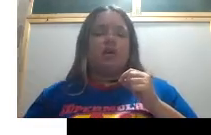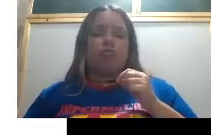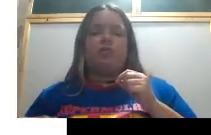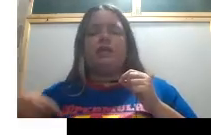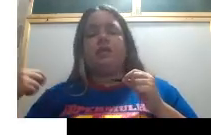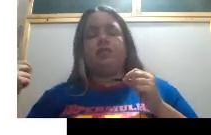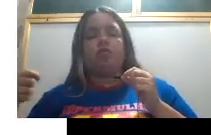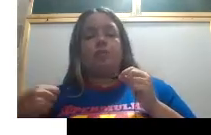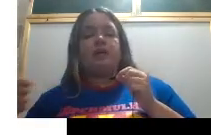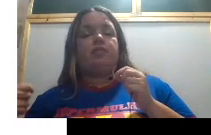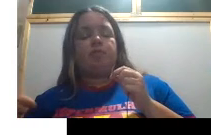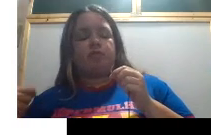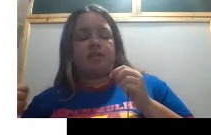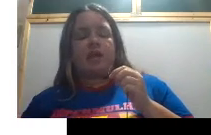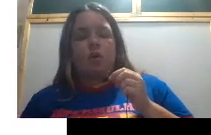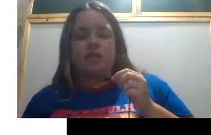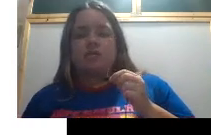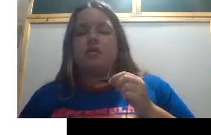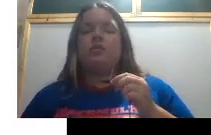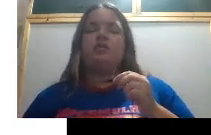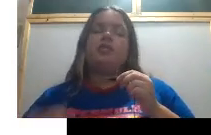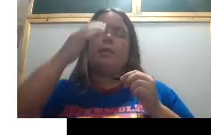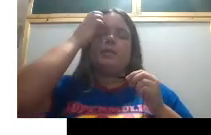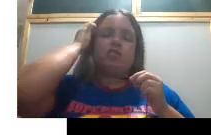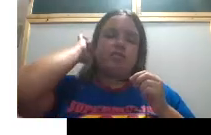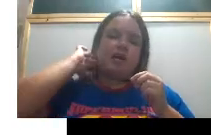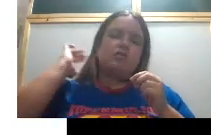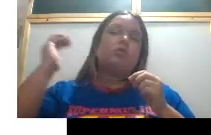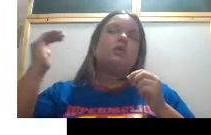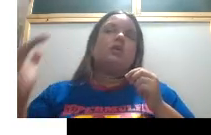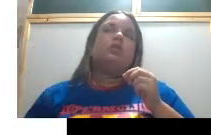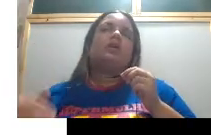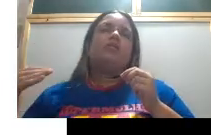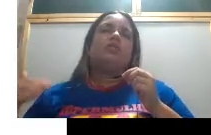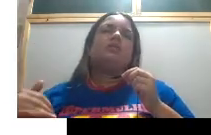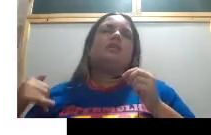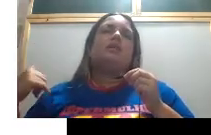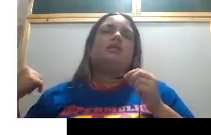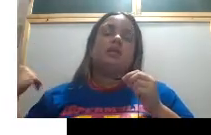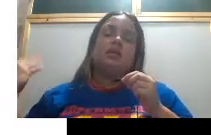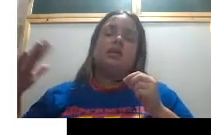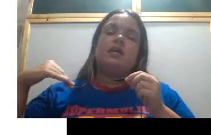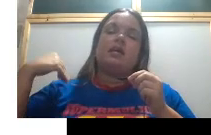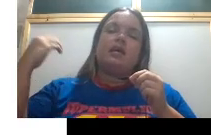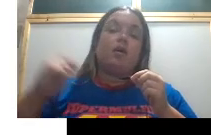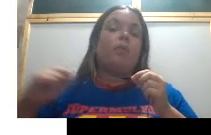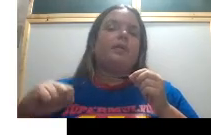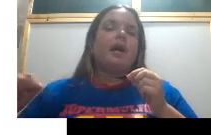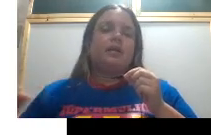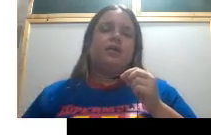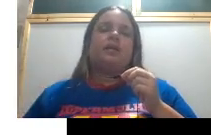vocês vão respondendo levam esperando vamos fazer na correção fica bem mais fácil do que você